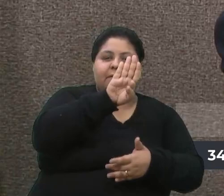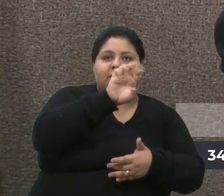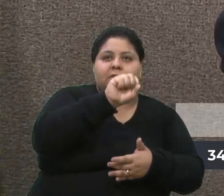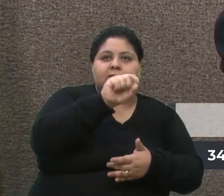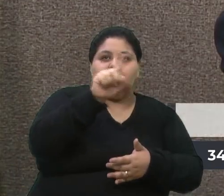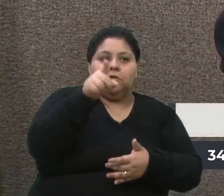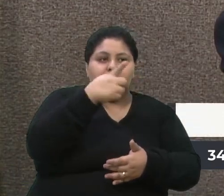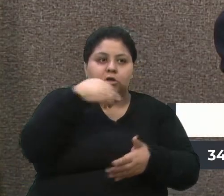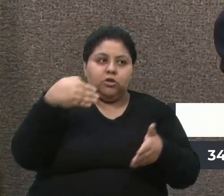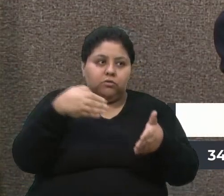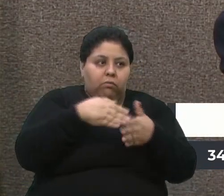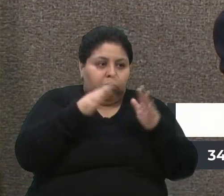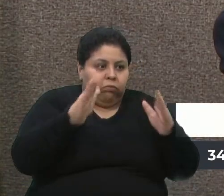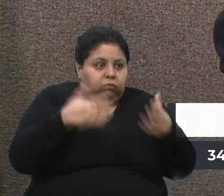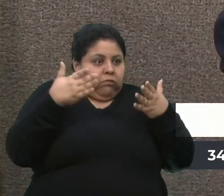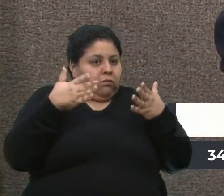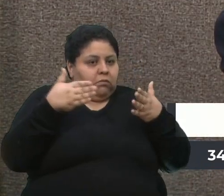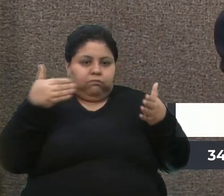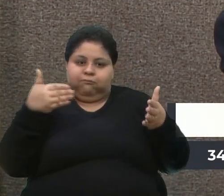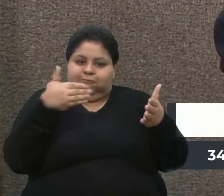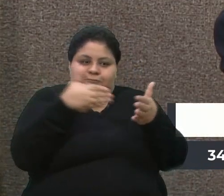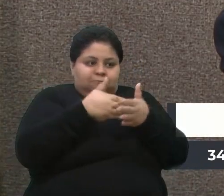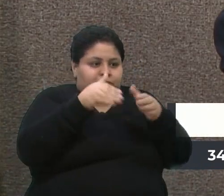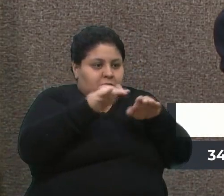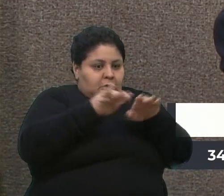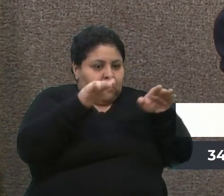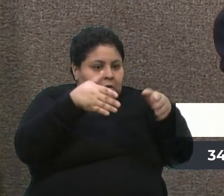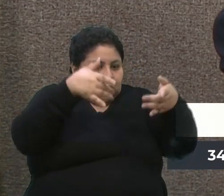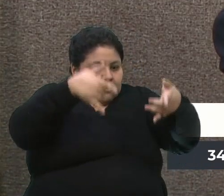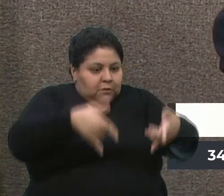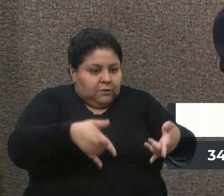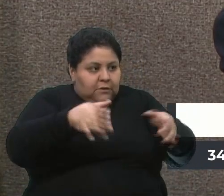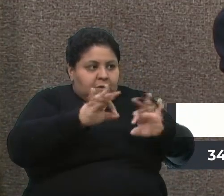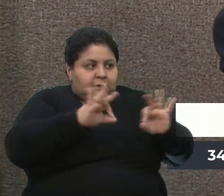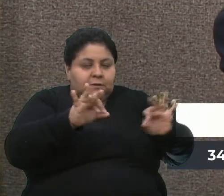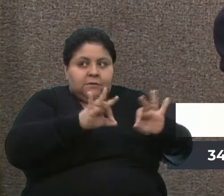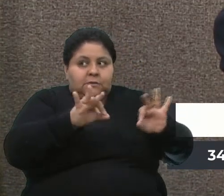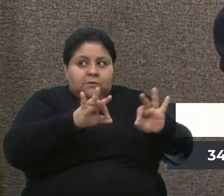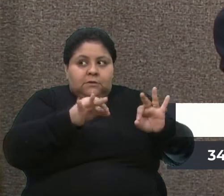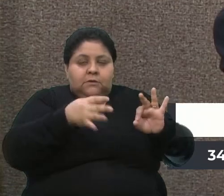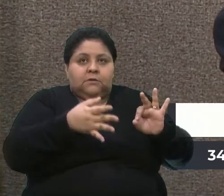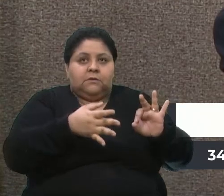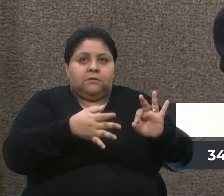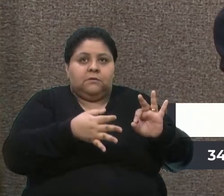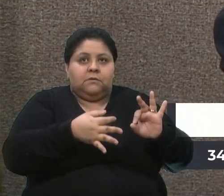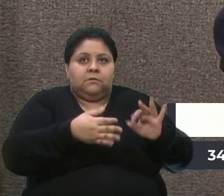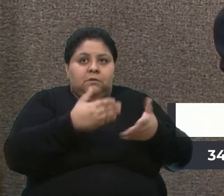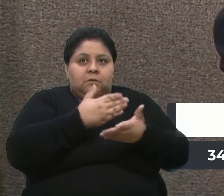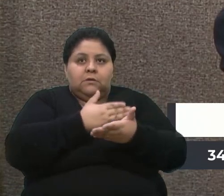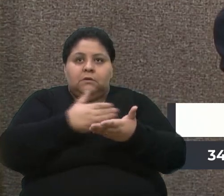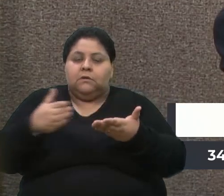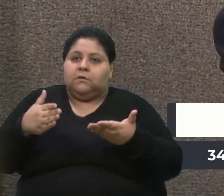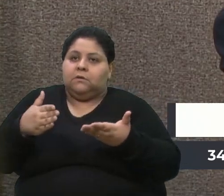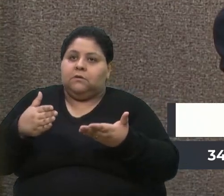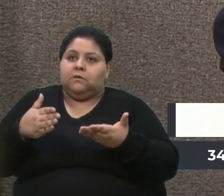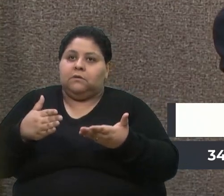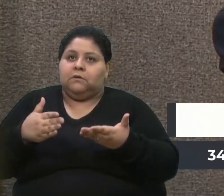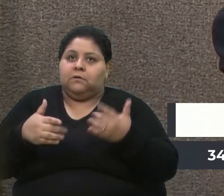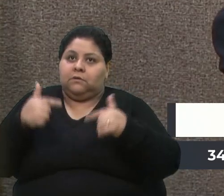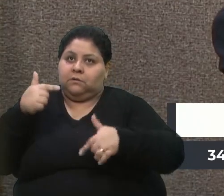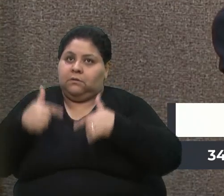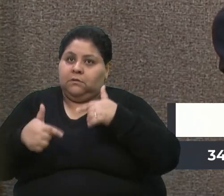assustado, não entrava uma maca. Era uma coisa muito complicada. E a partir de agora, de um trabalho